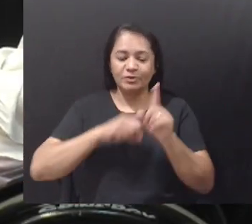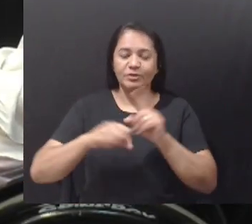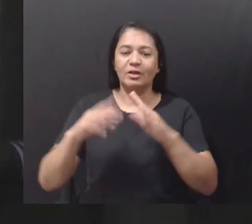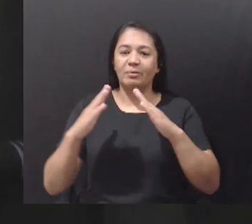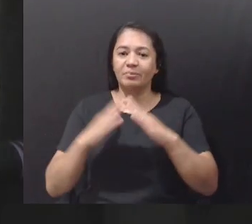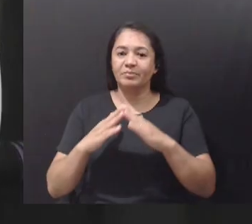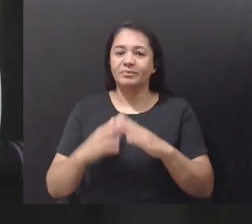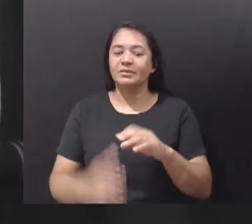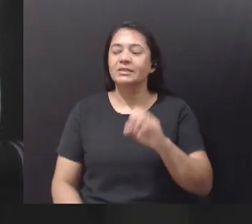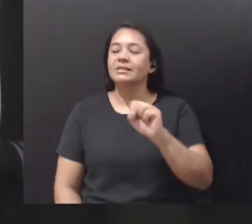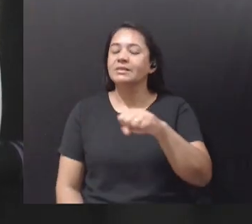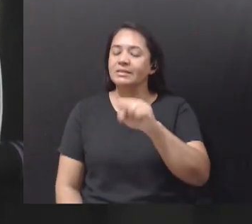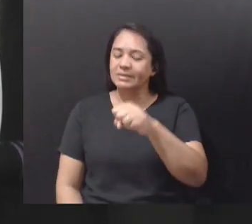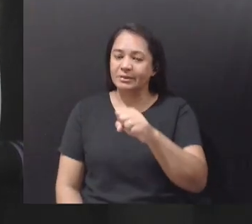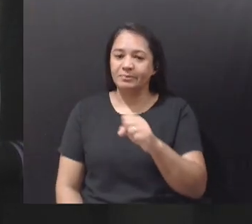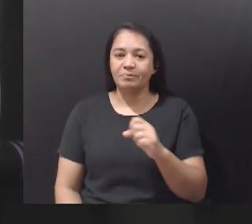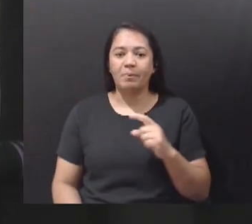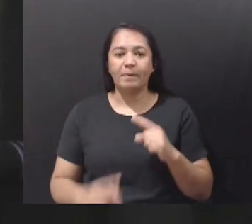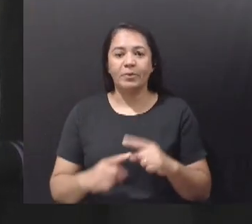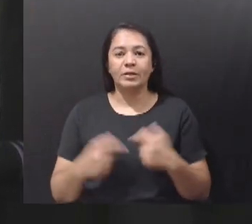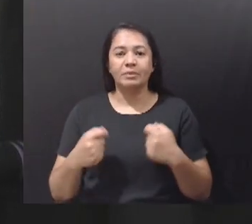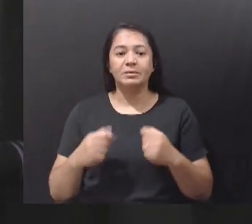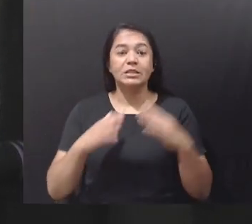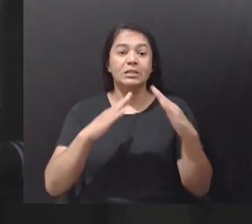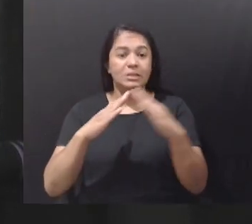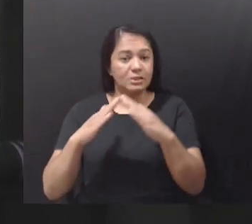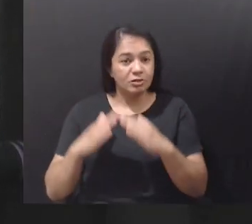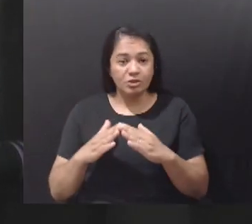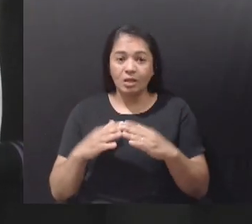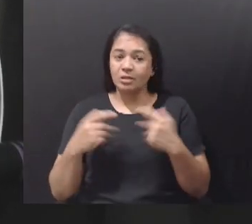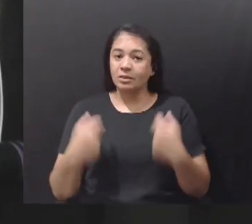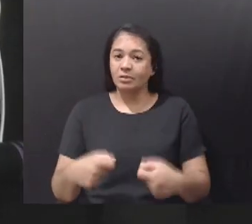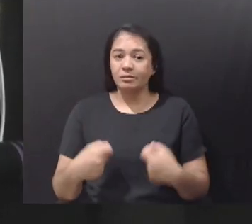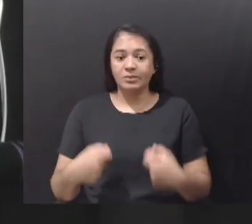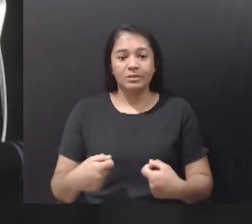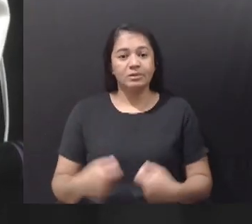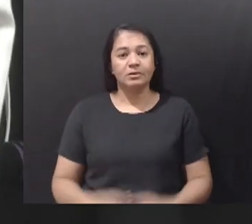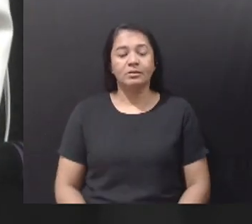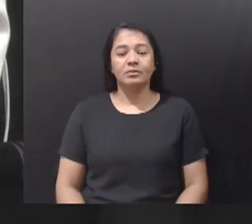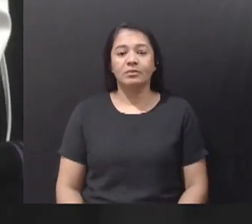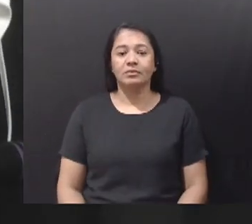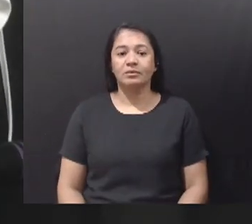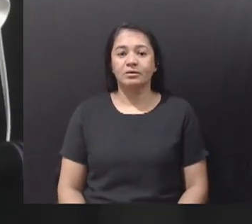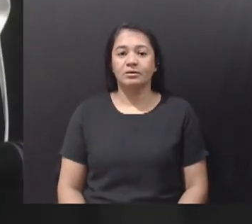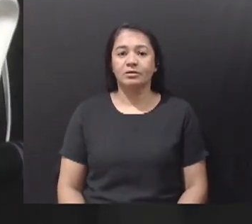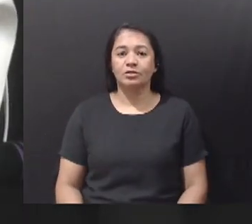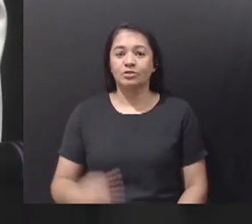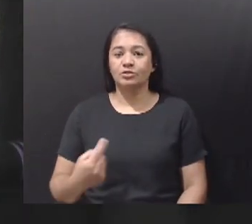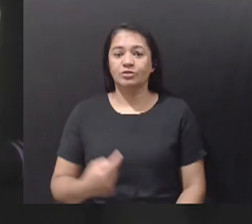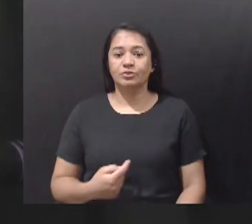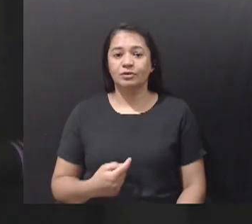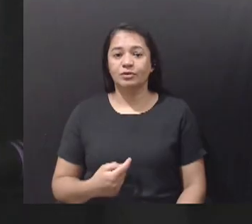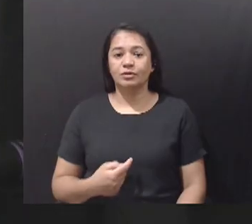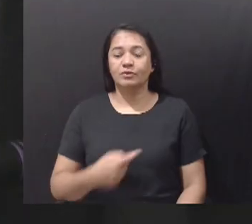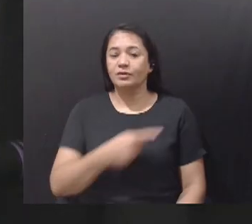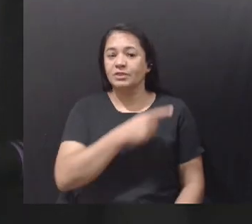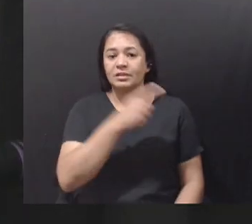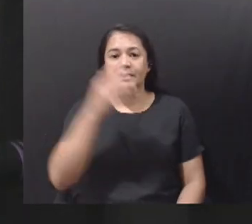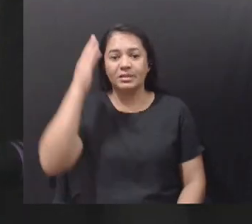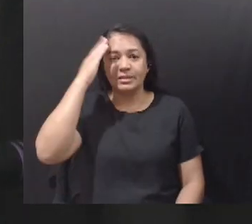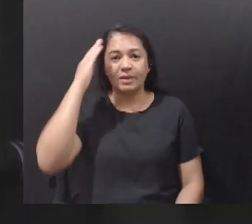porque precisa de habitação. Né? O trem rápido, como a gente chama, que é como o povo conhece, que é o TIC,